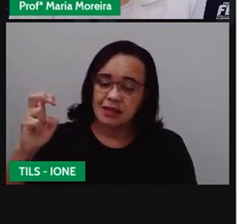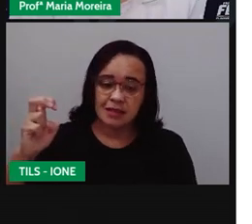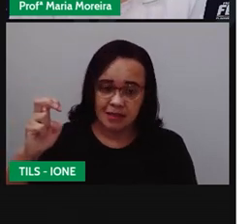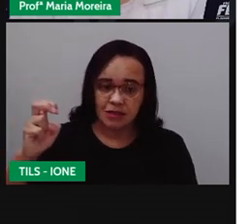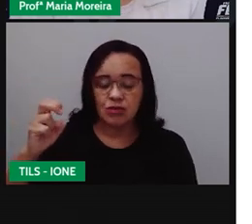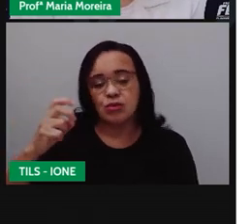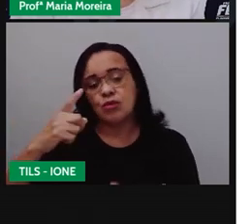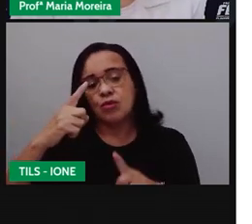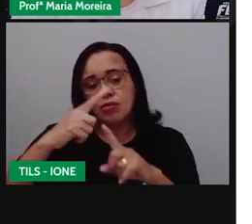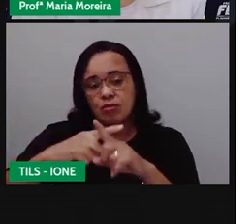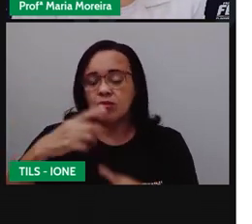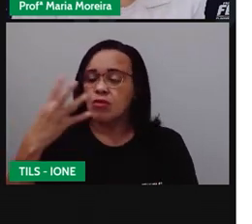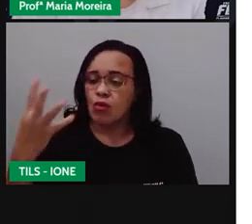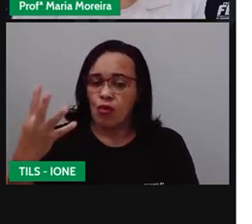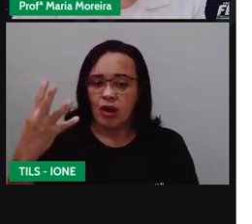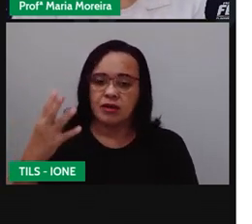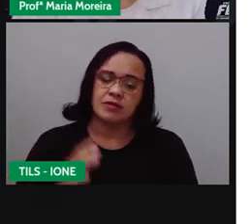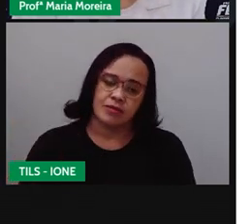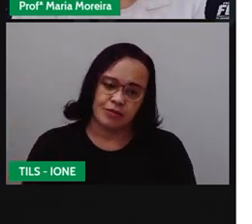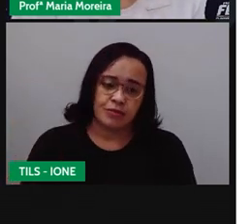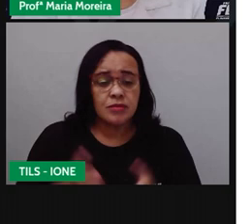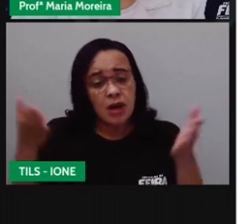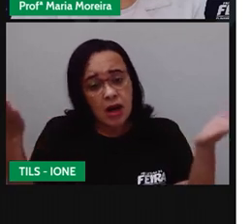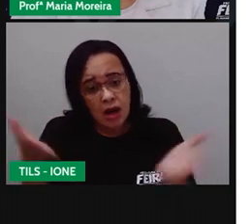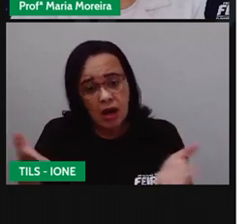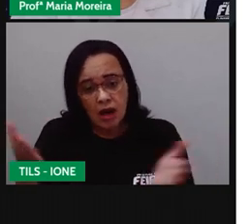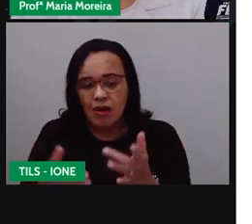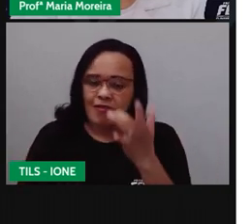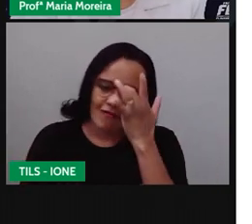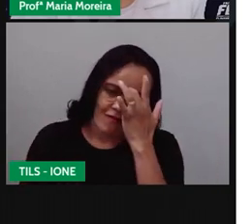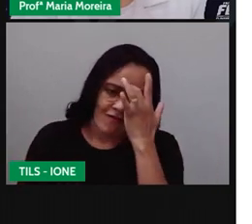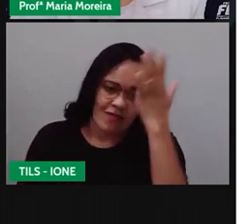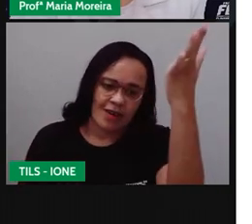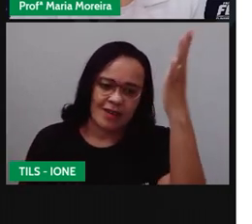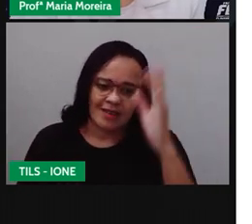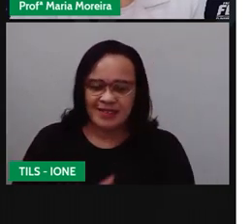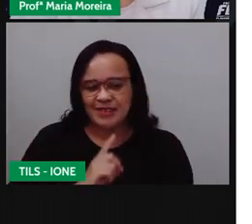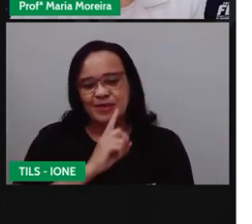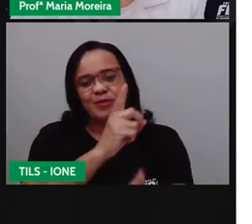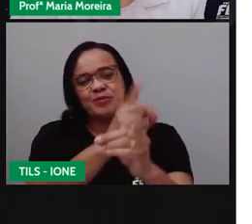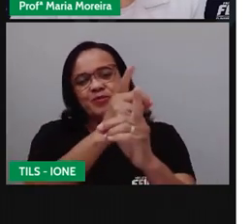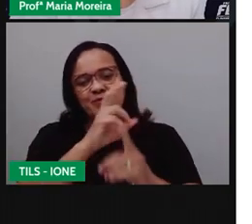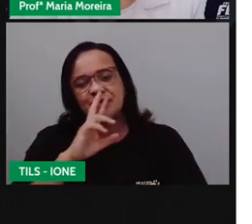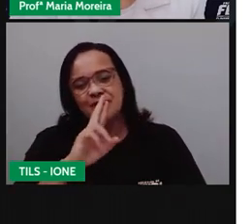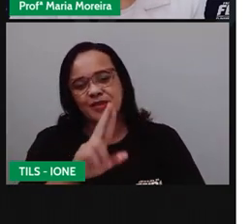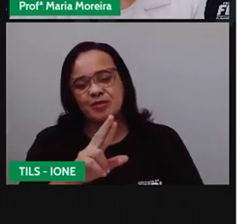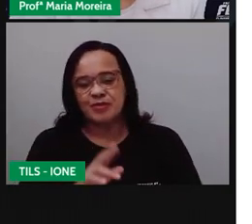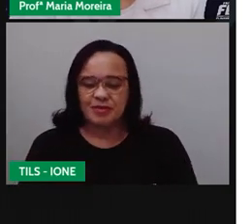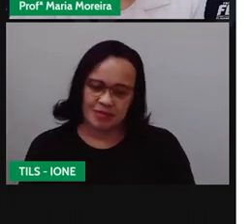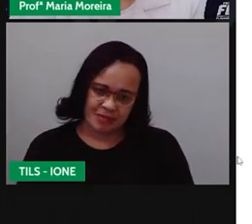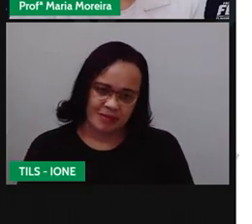4. Então, aí fica muito mais fácil de fazer a conta, não é isso? Pois é,